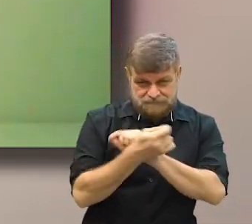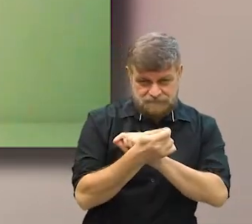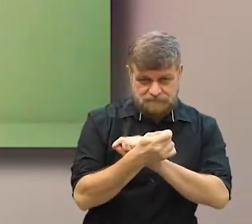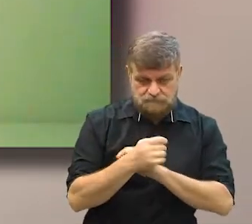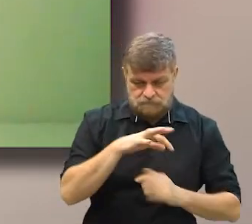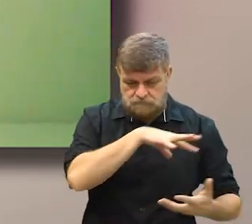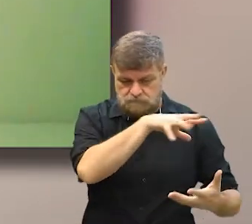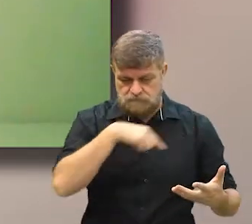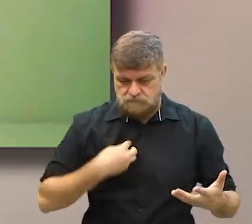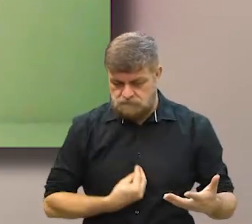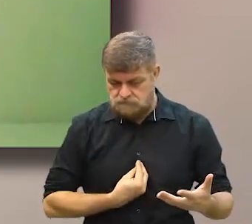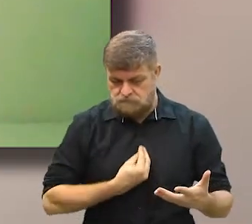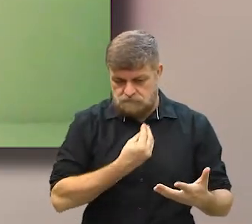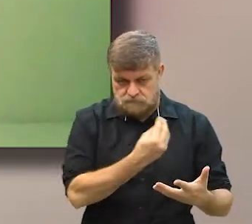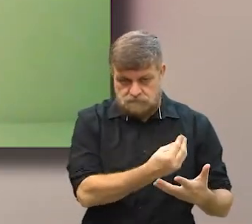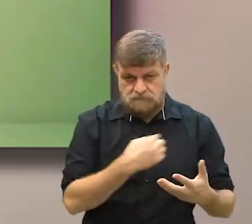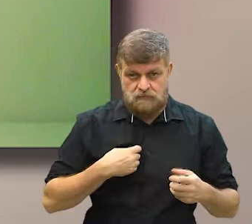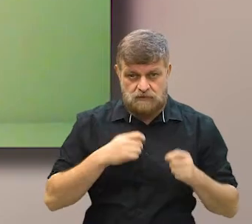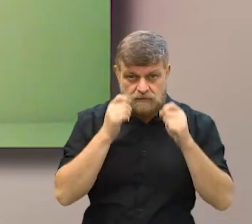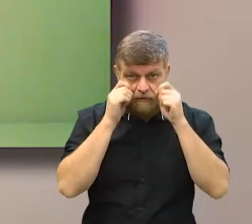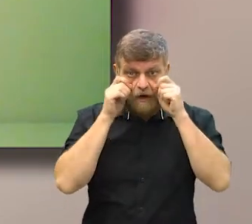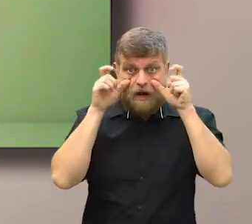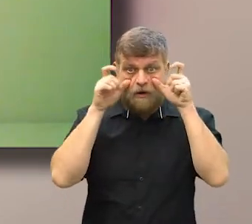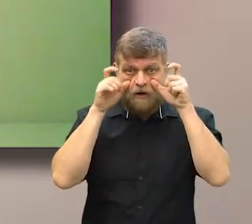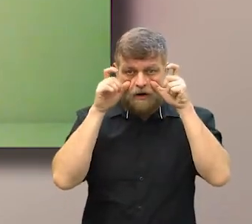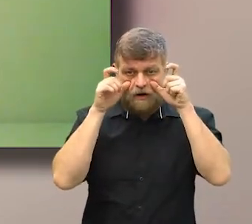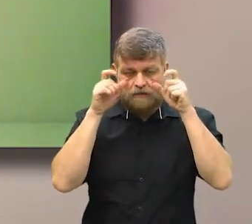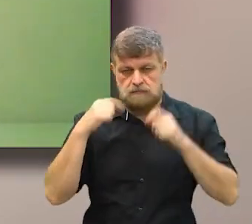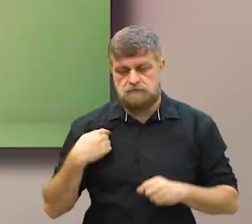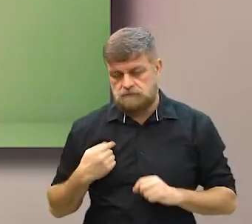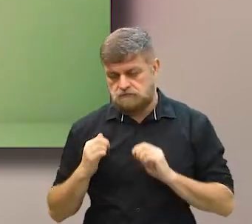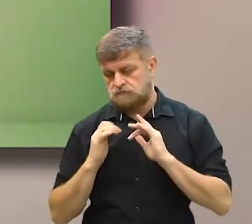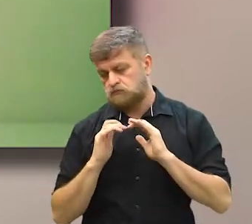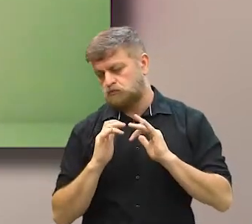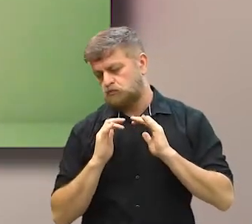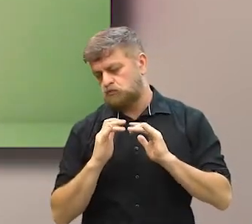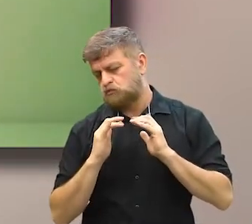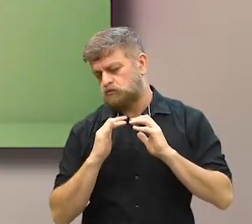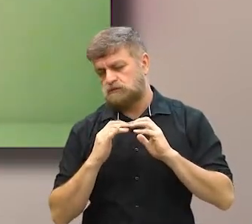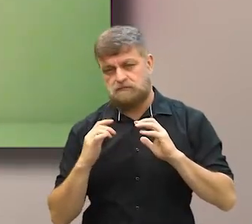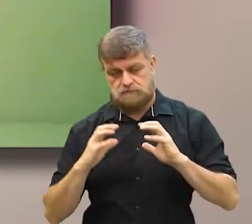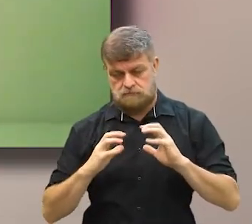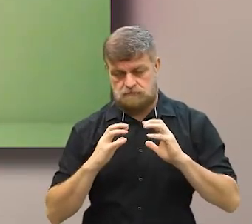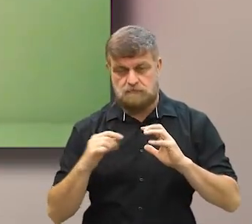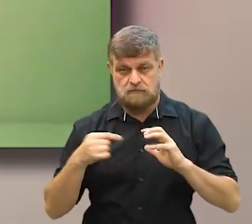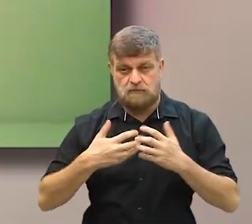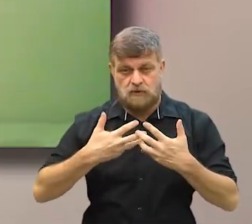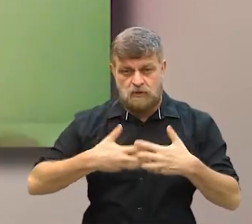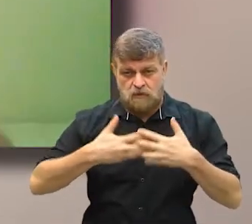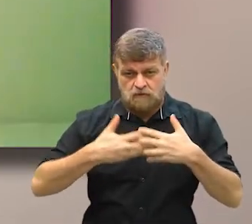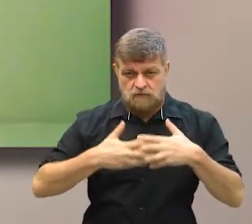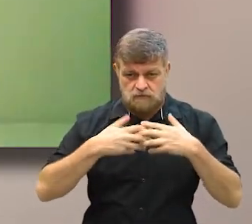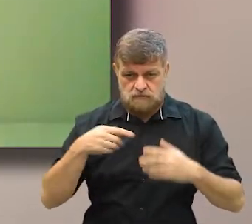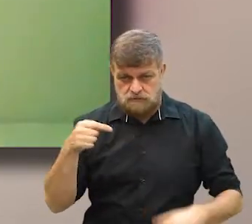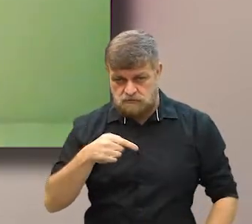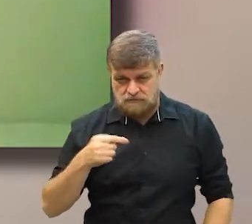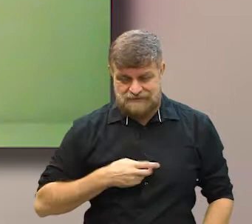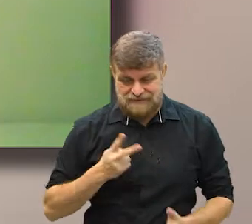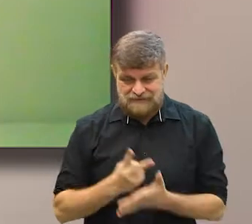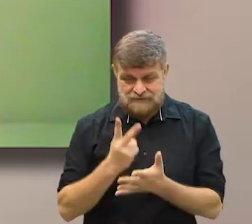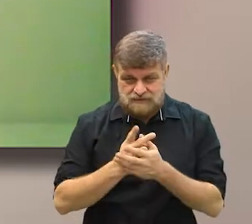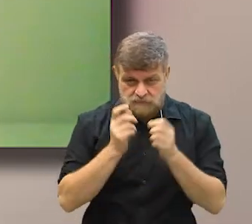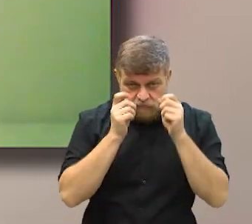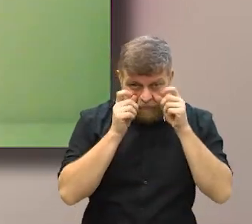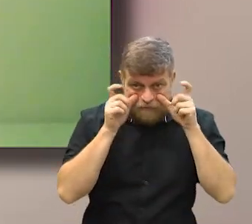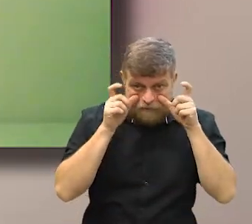adaptação a esse planeta, nós temos que estar acordados. Então, nosso cérebro, de maneira geral, funciona no modo